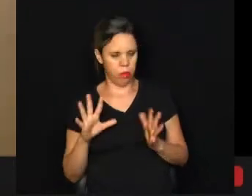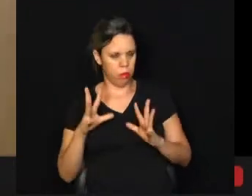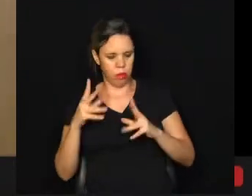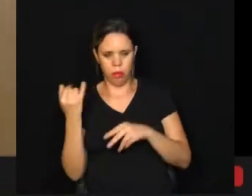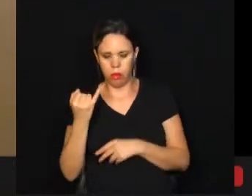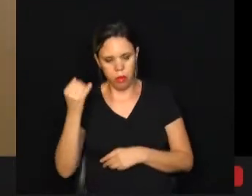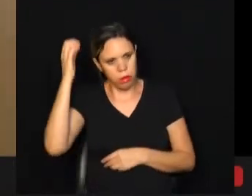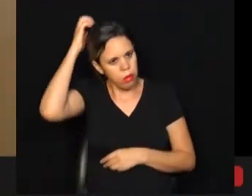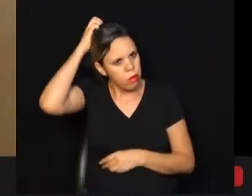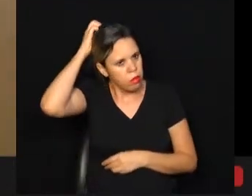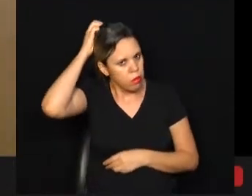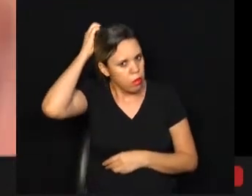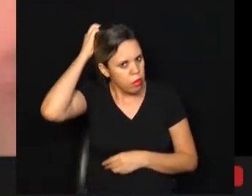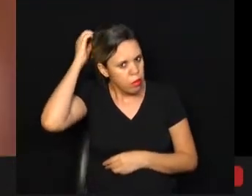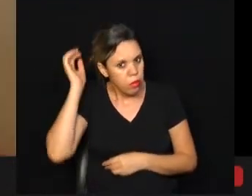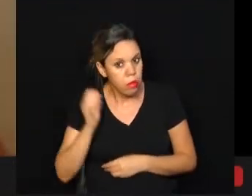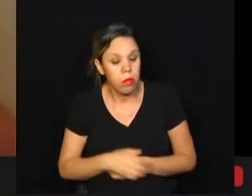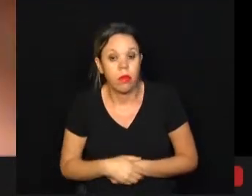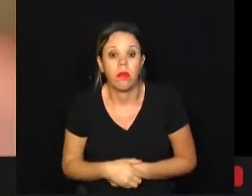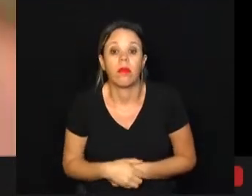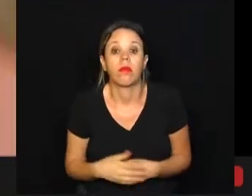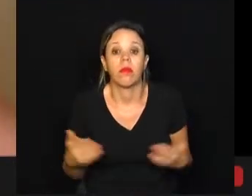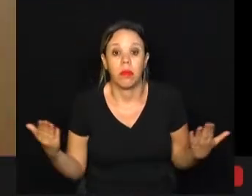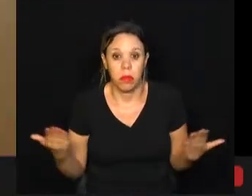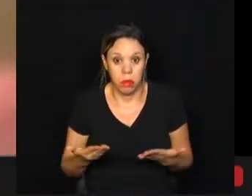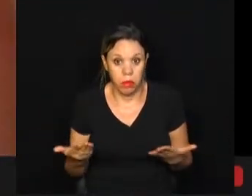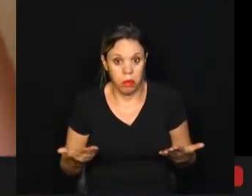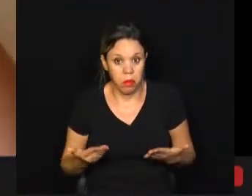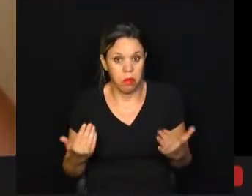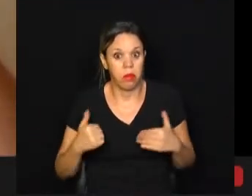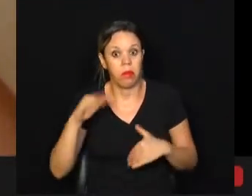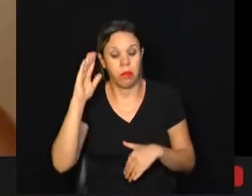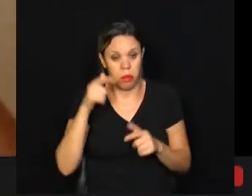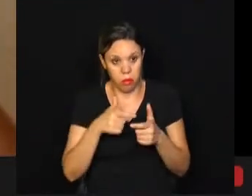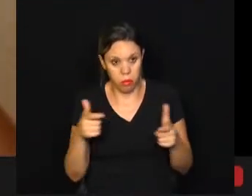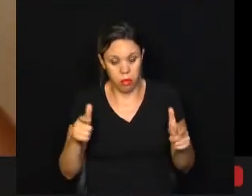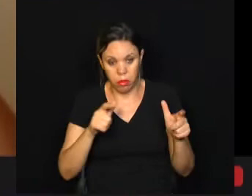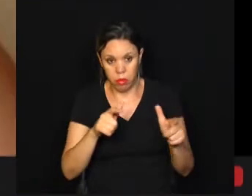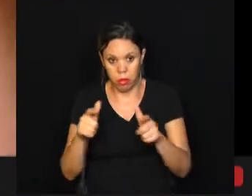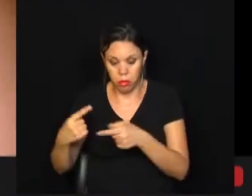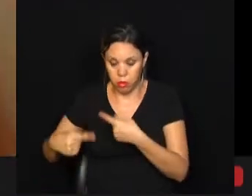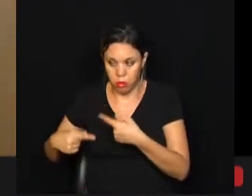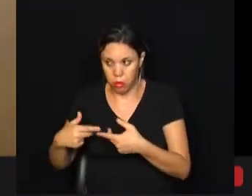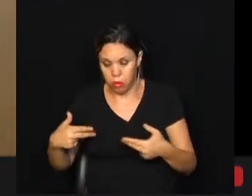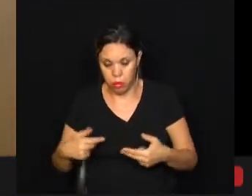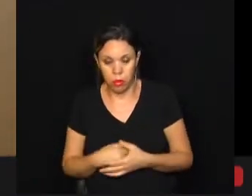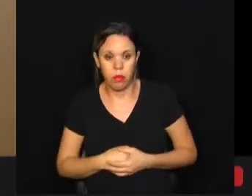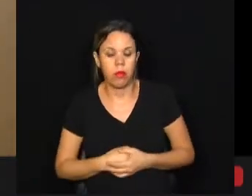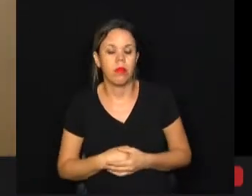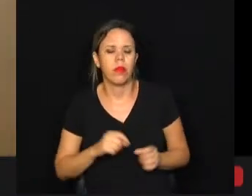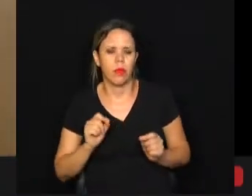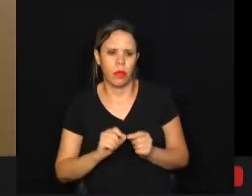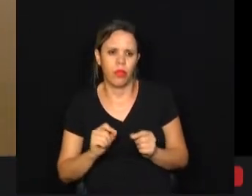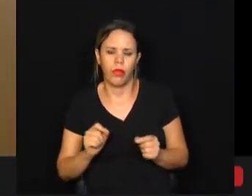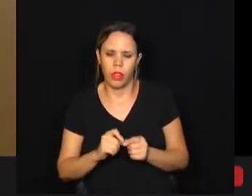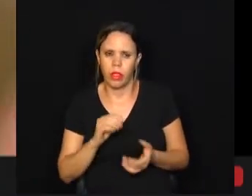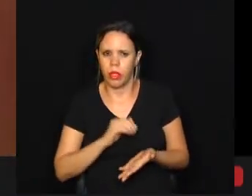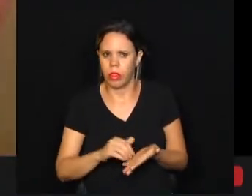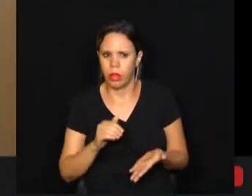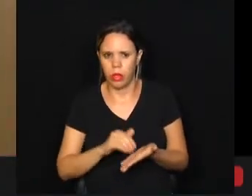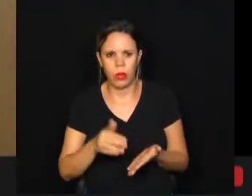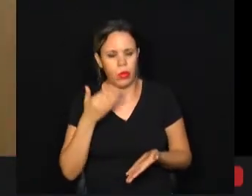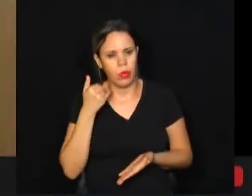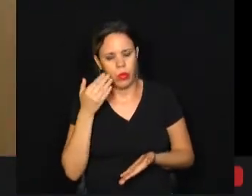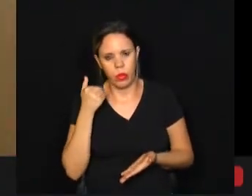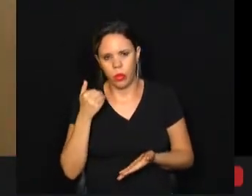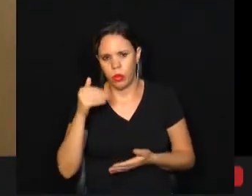importância, né? Mas hoje ela está muito mais ampla nesse lugar de discussão, o que pode fazer com que a Secretaria aproveite